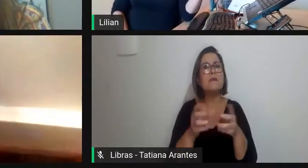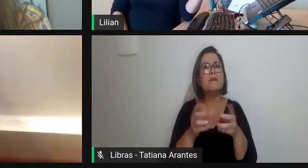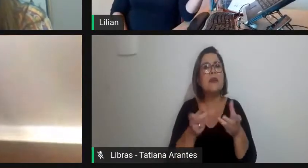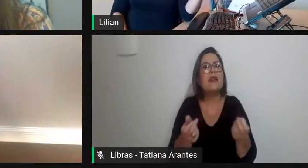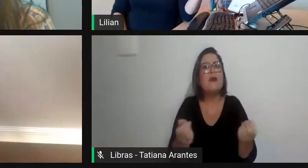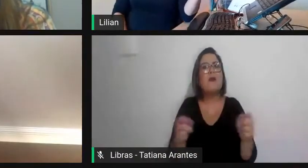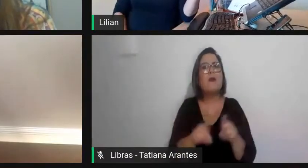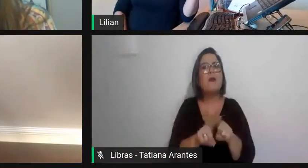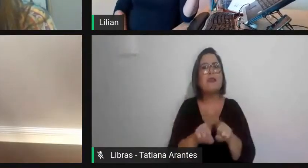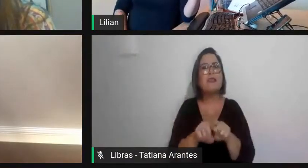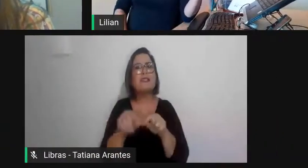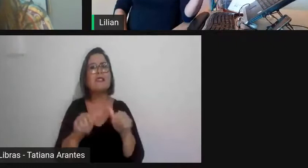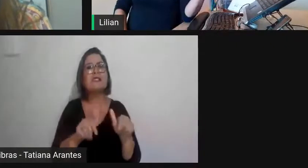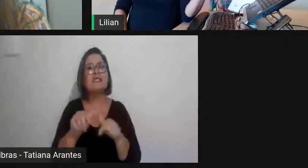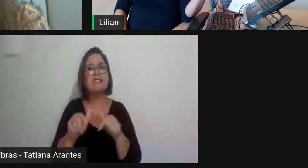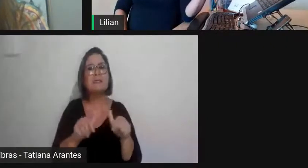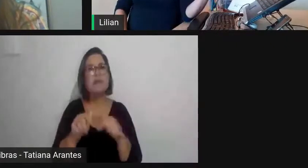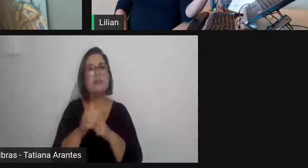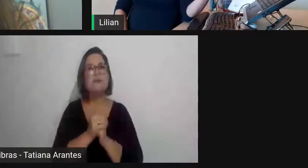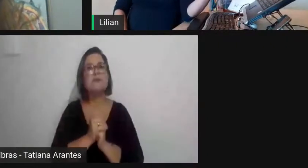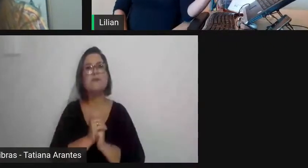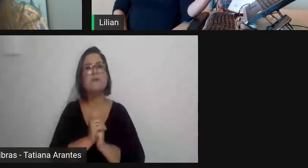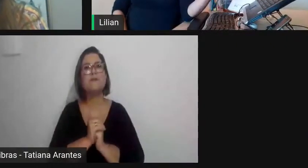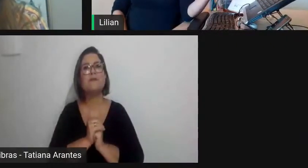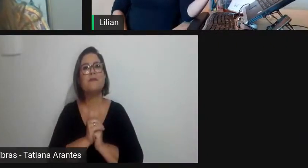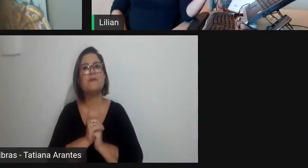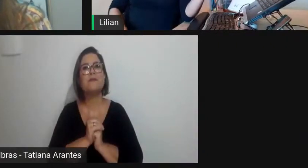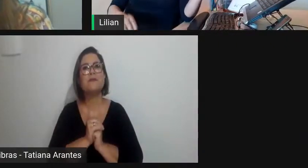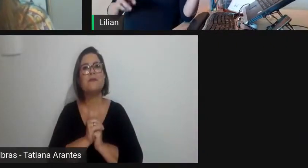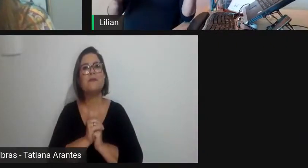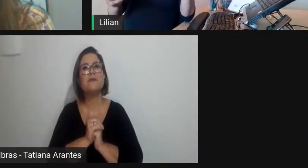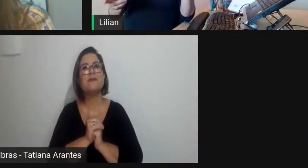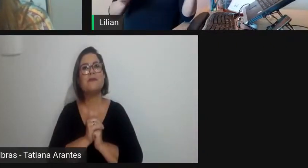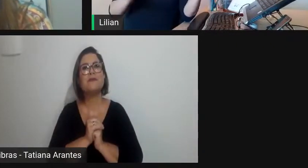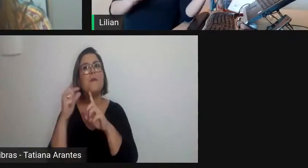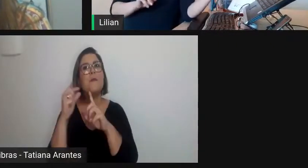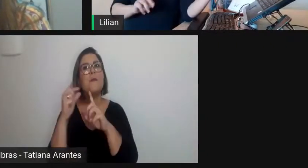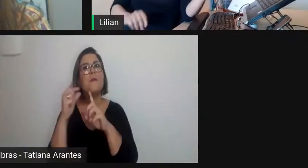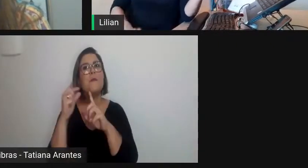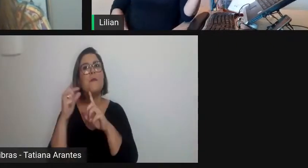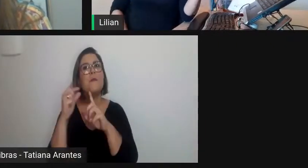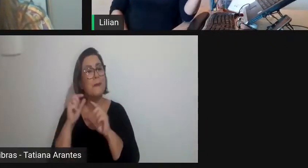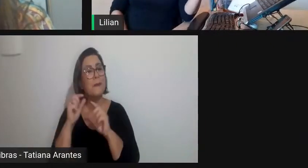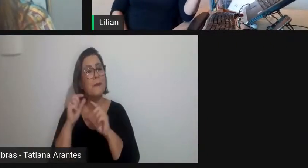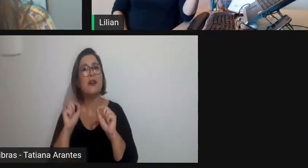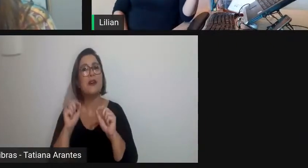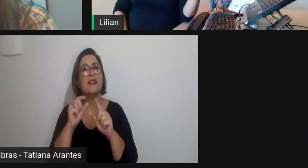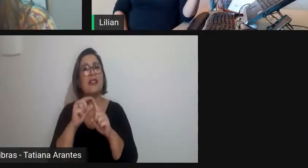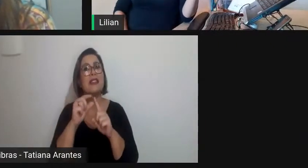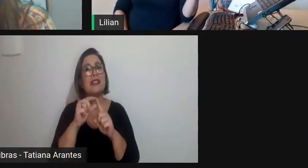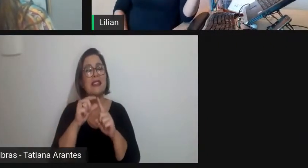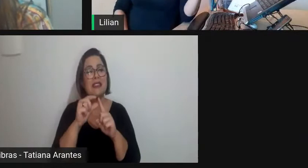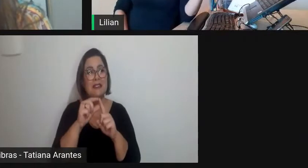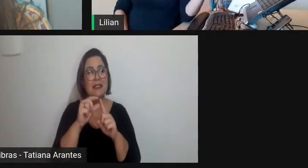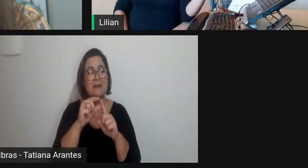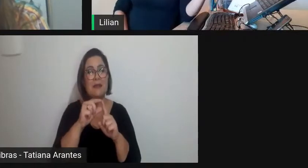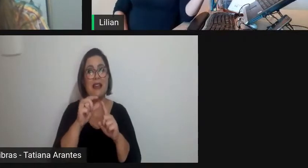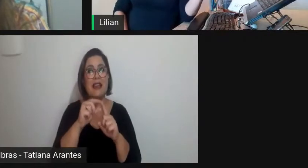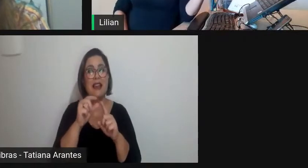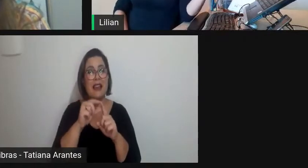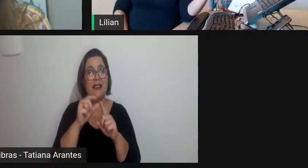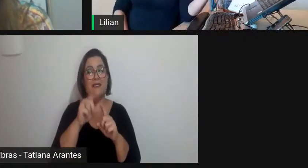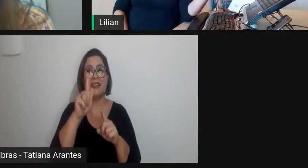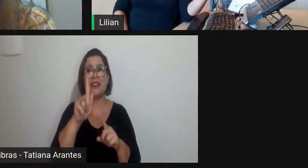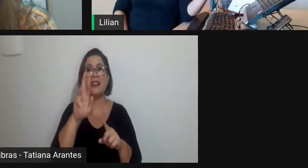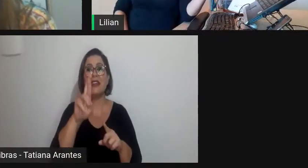trabalho. Né? A palavra ergonomia, ela é composta por duas palavras gregas,